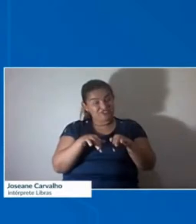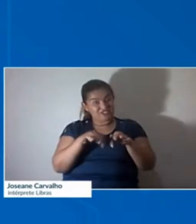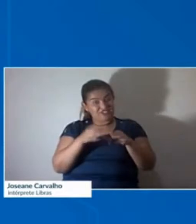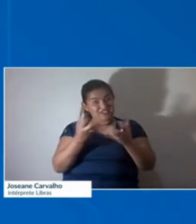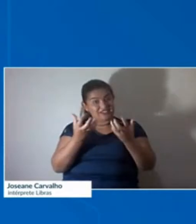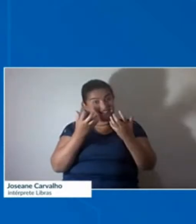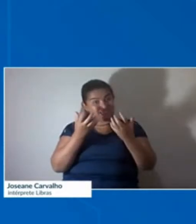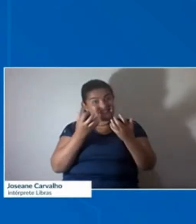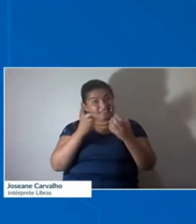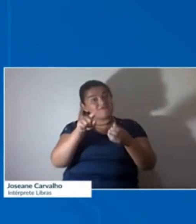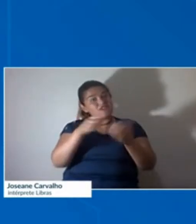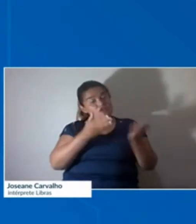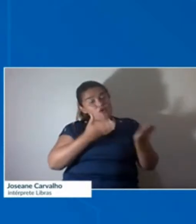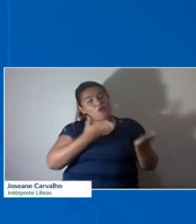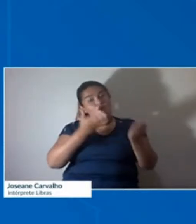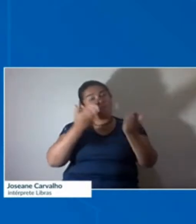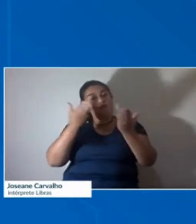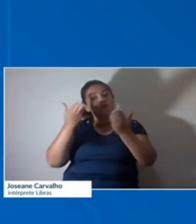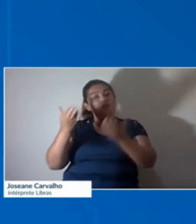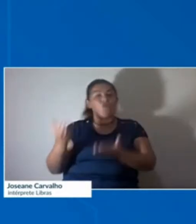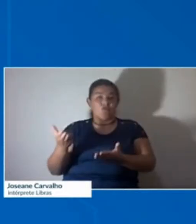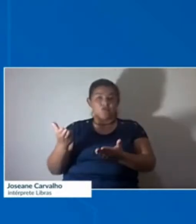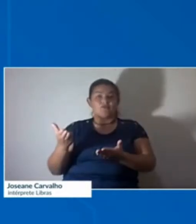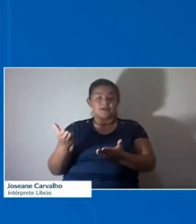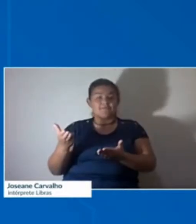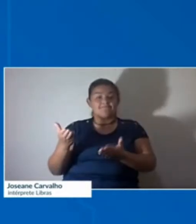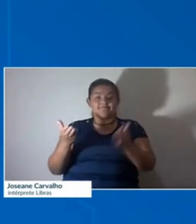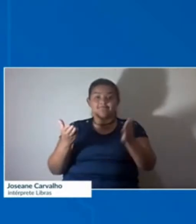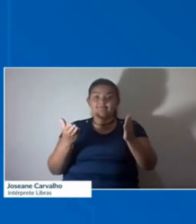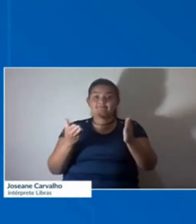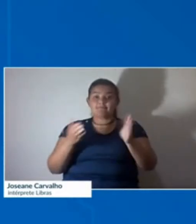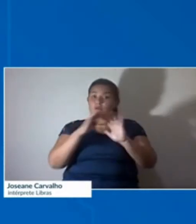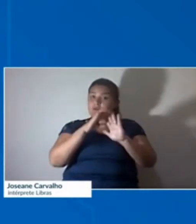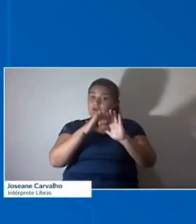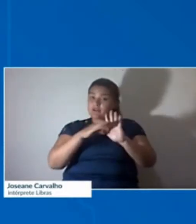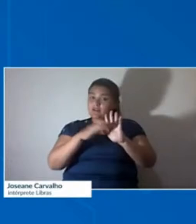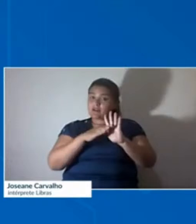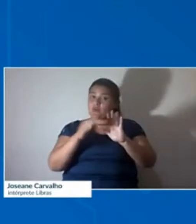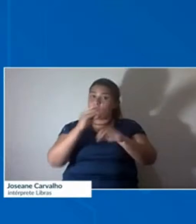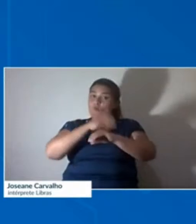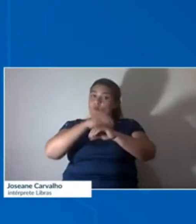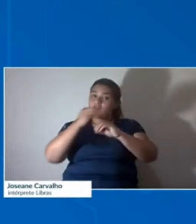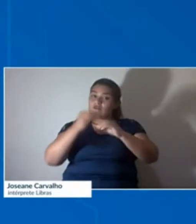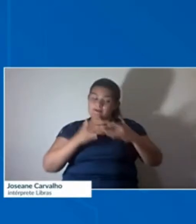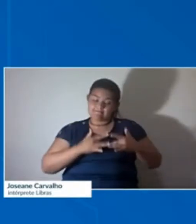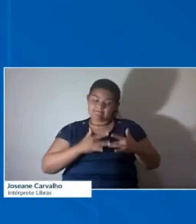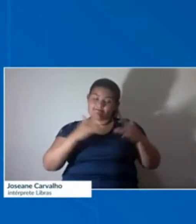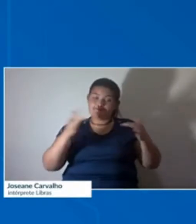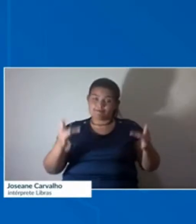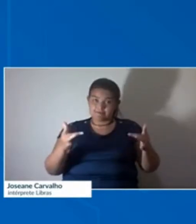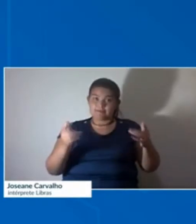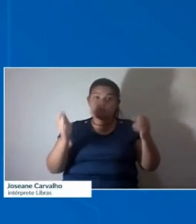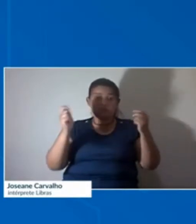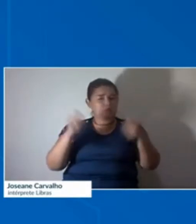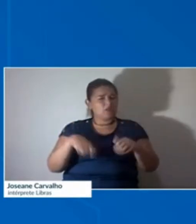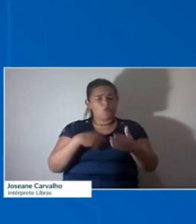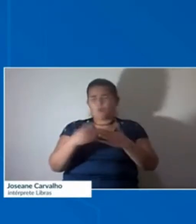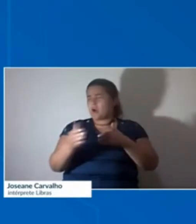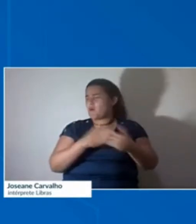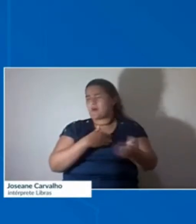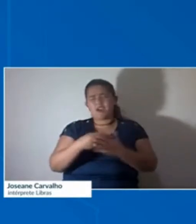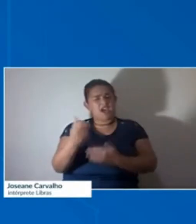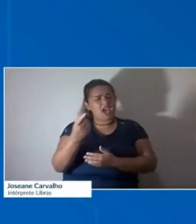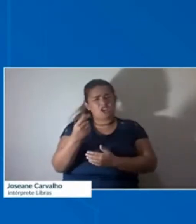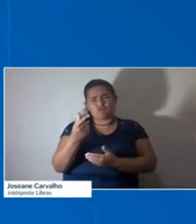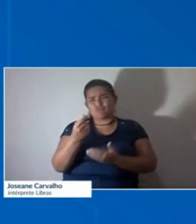de te convidar para participar da campanha UFG Solidária, doando para quem precisa. Você pode doar qualquer quantia e